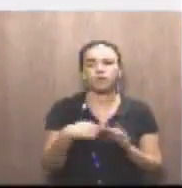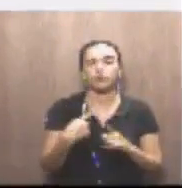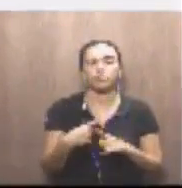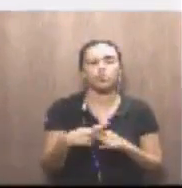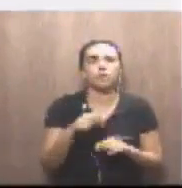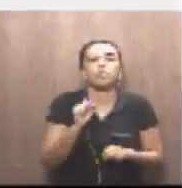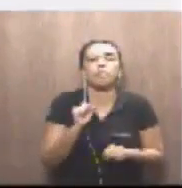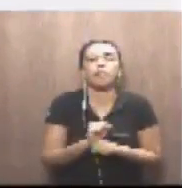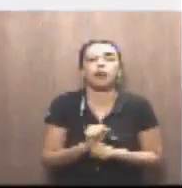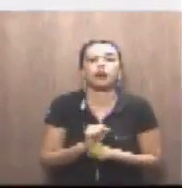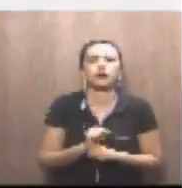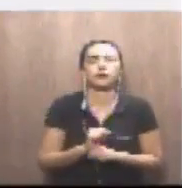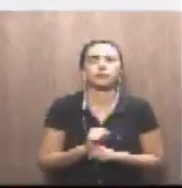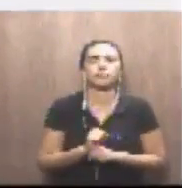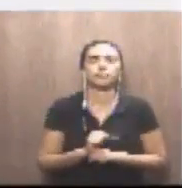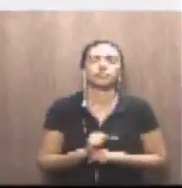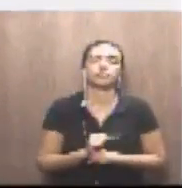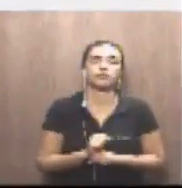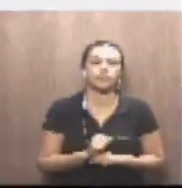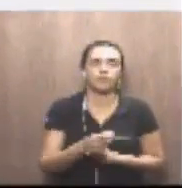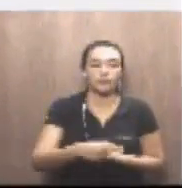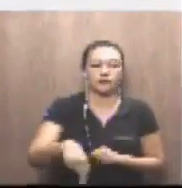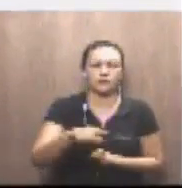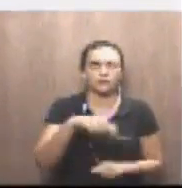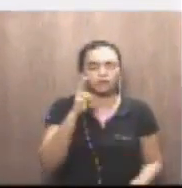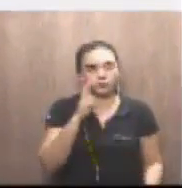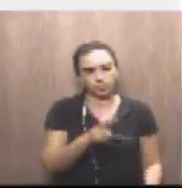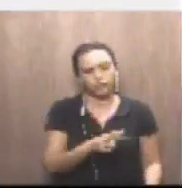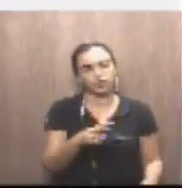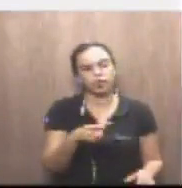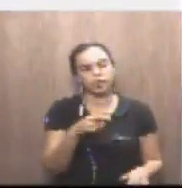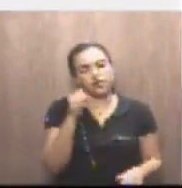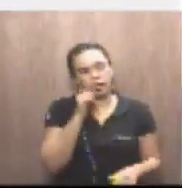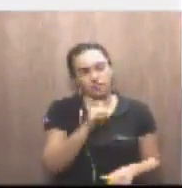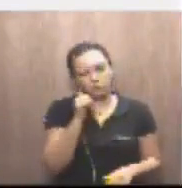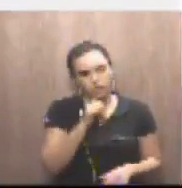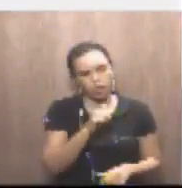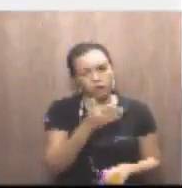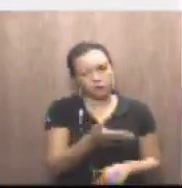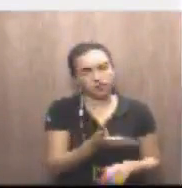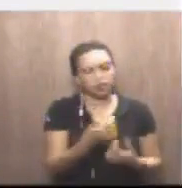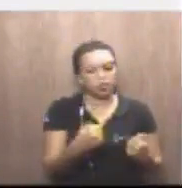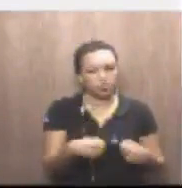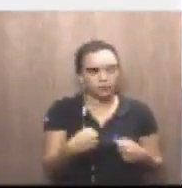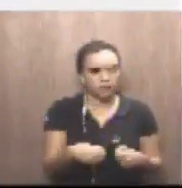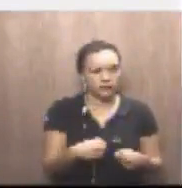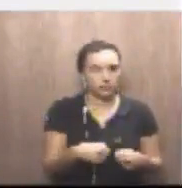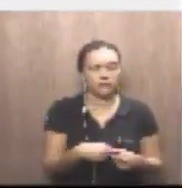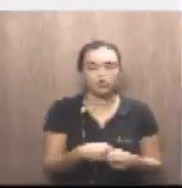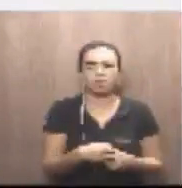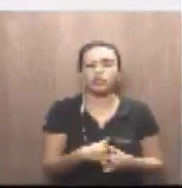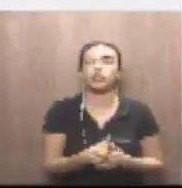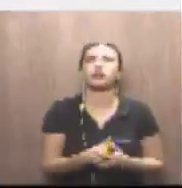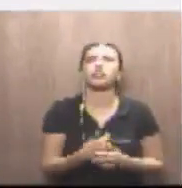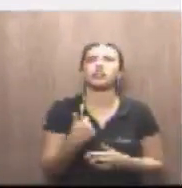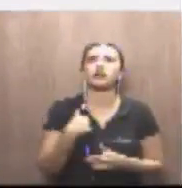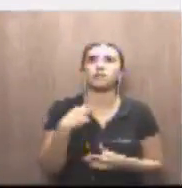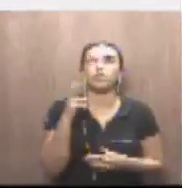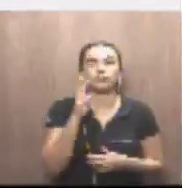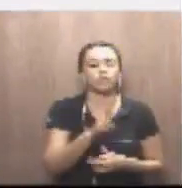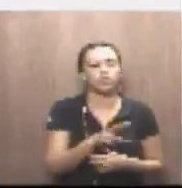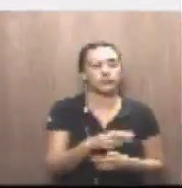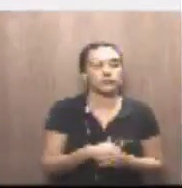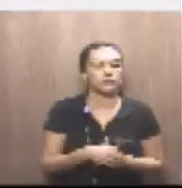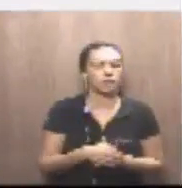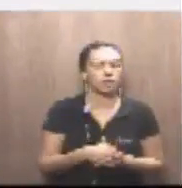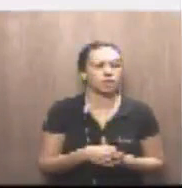que parou? E ali a gente olha uma necessidade de um organismo, compreendi naquele momento que a